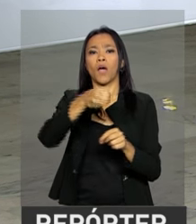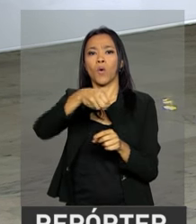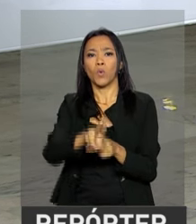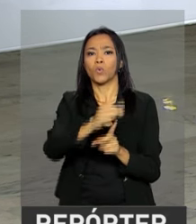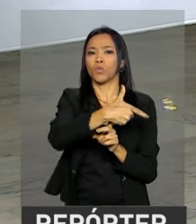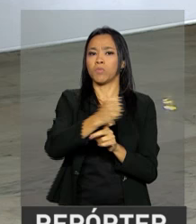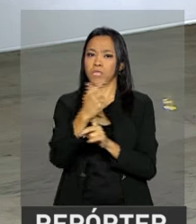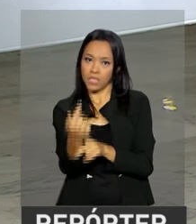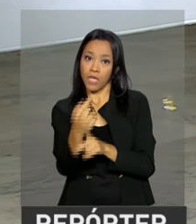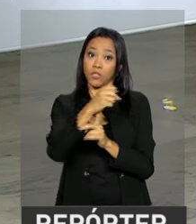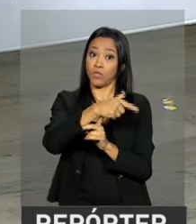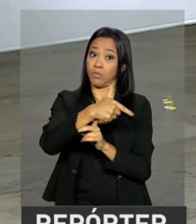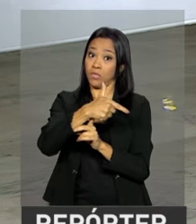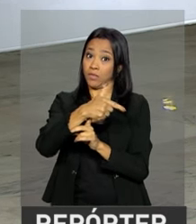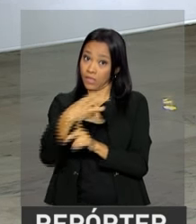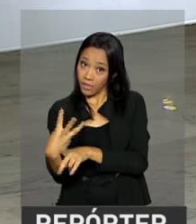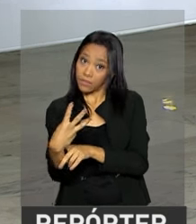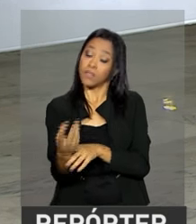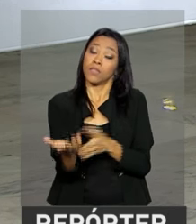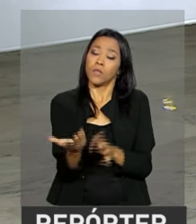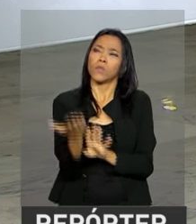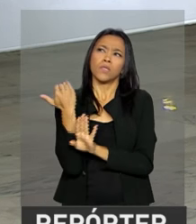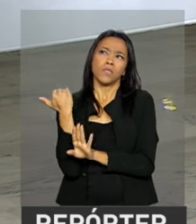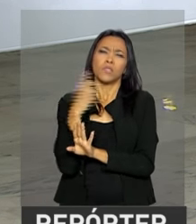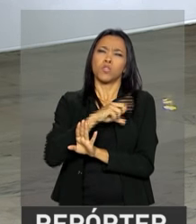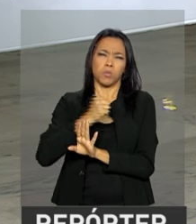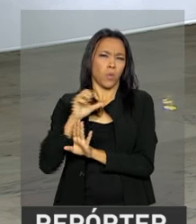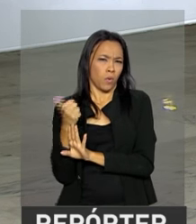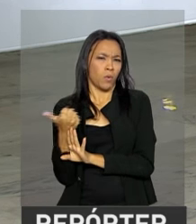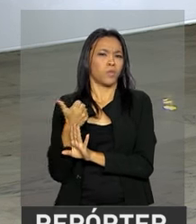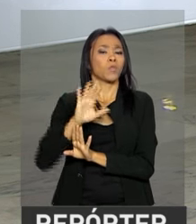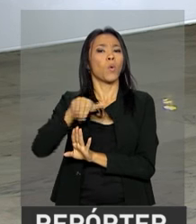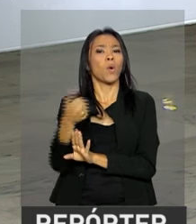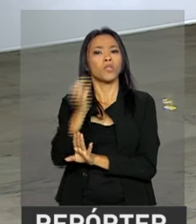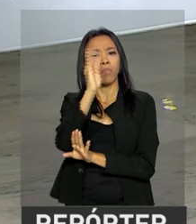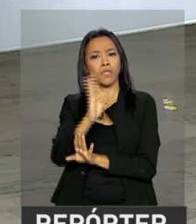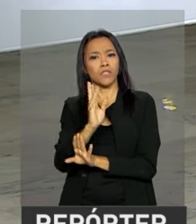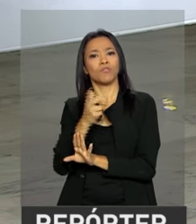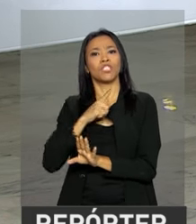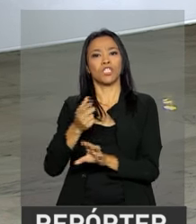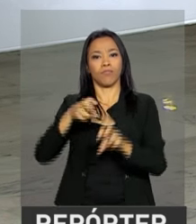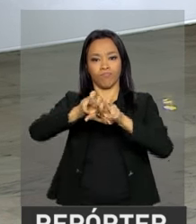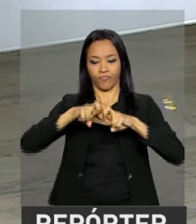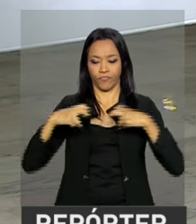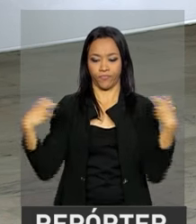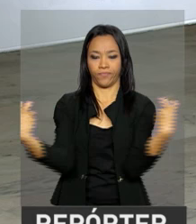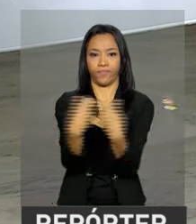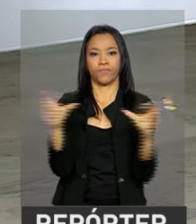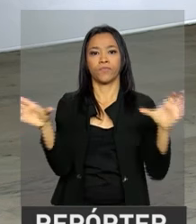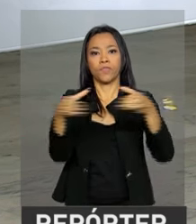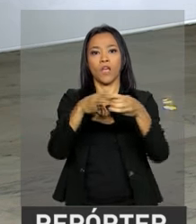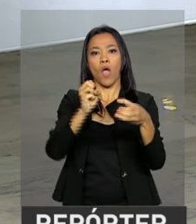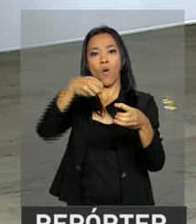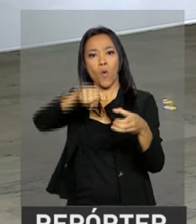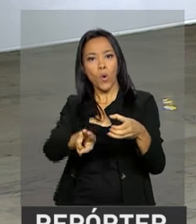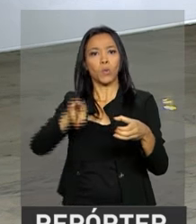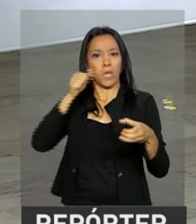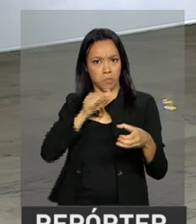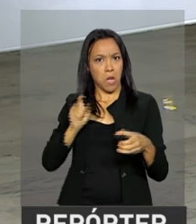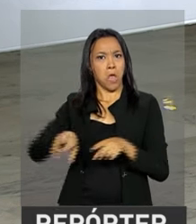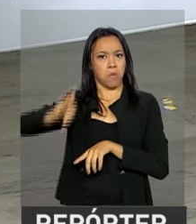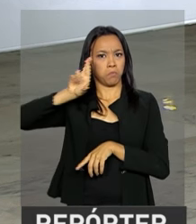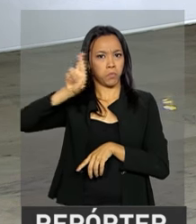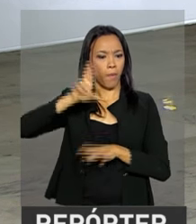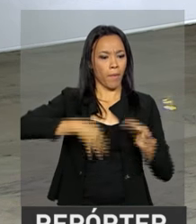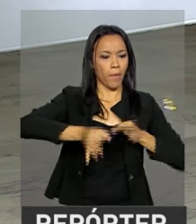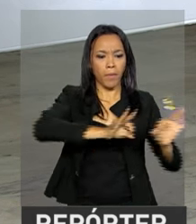2013 inclusive em 2011 quando o Brasil ocupava um assento no Conselho de Segurança ela presidiu uma sessão do Conselho as sessões